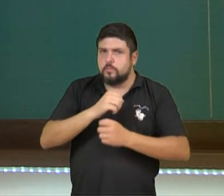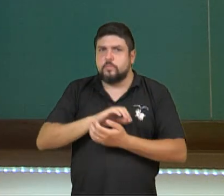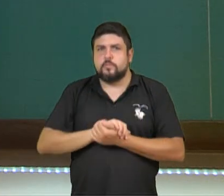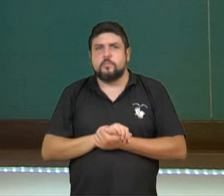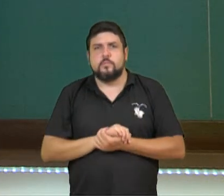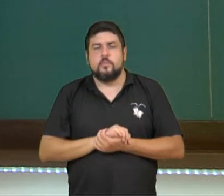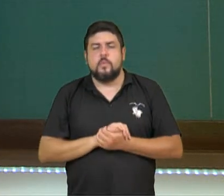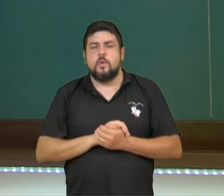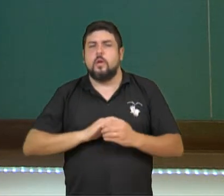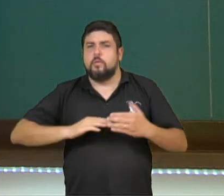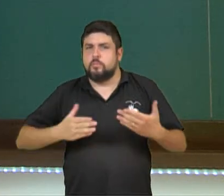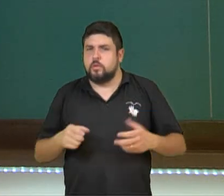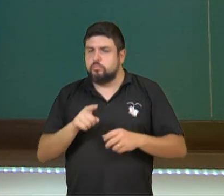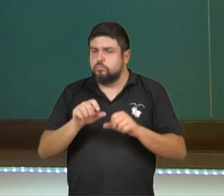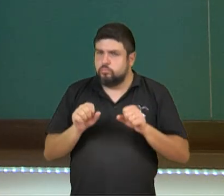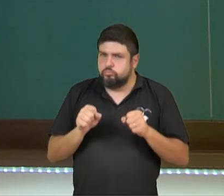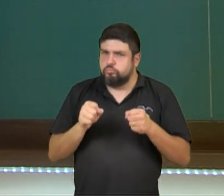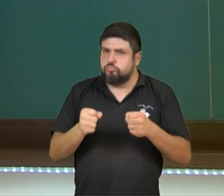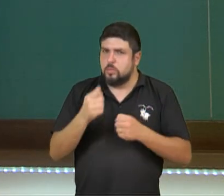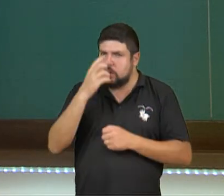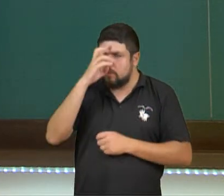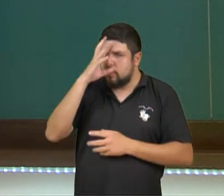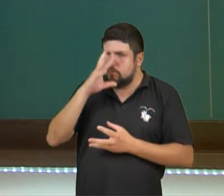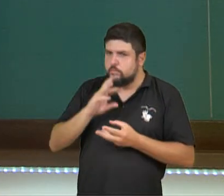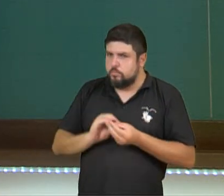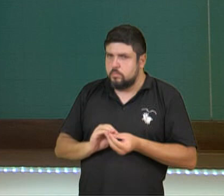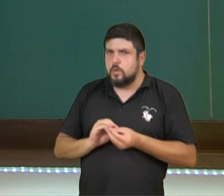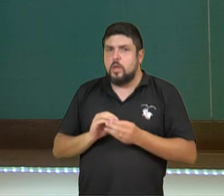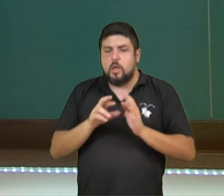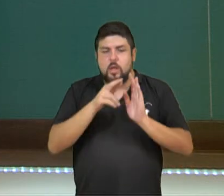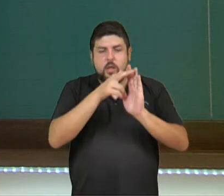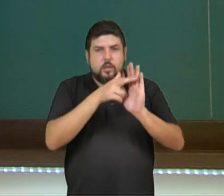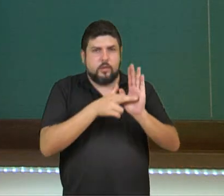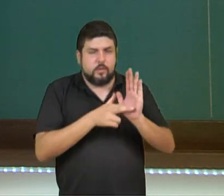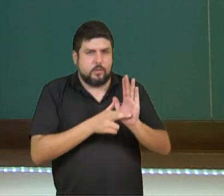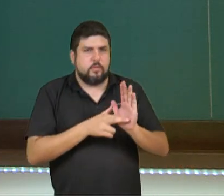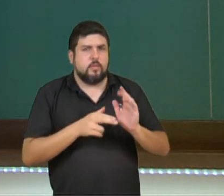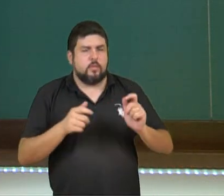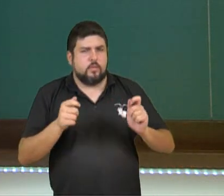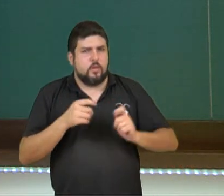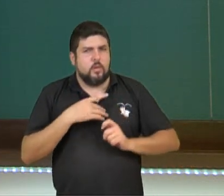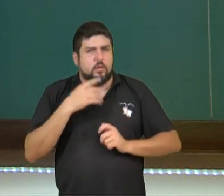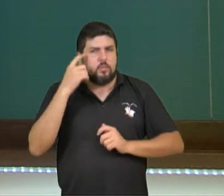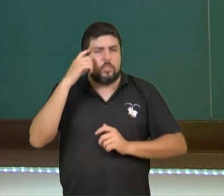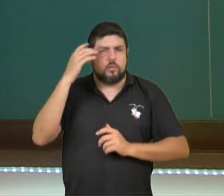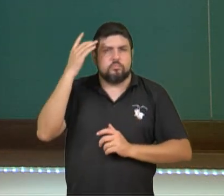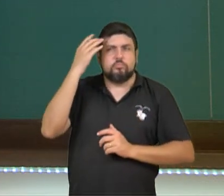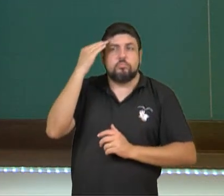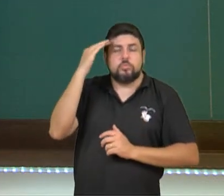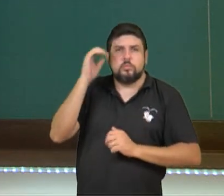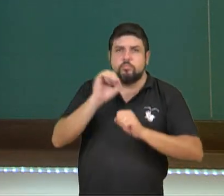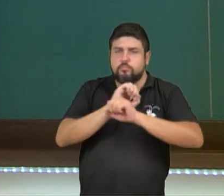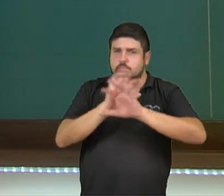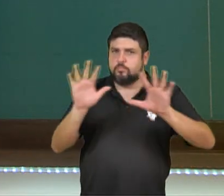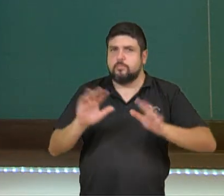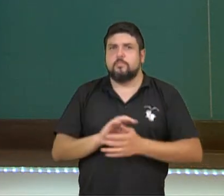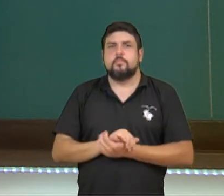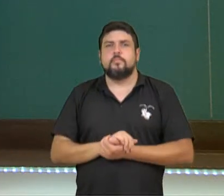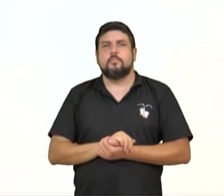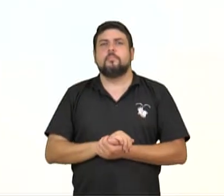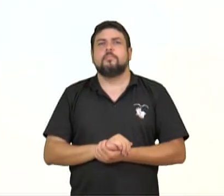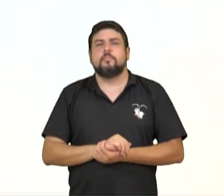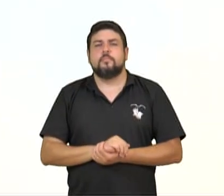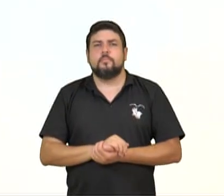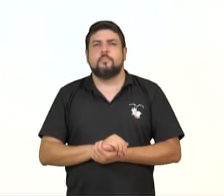uma forçadinha aí na mente para decorar essa regra para facilitar a nossa vida, certo? Vamos pensar,